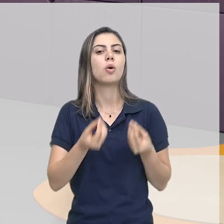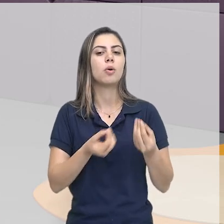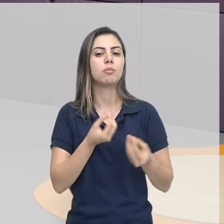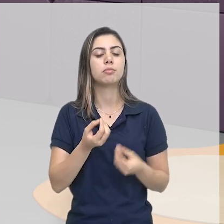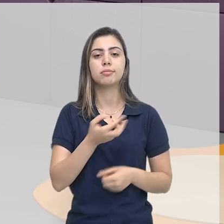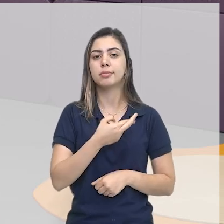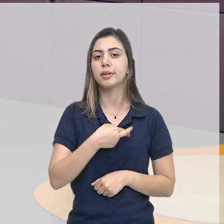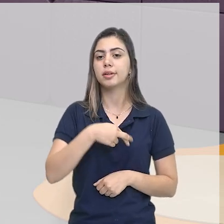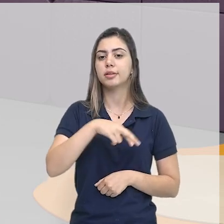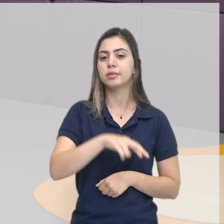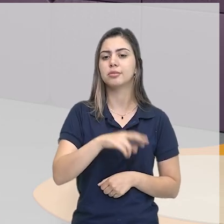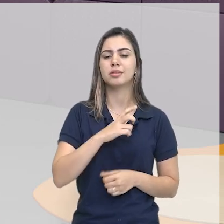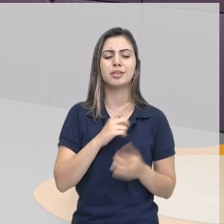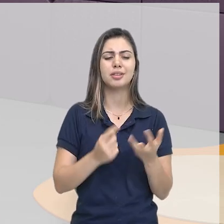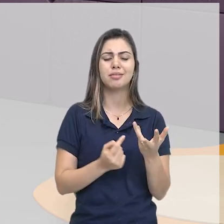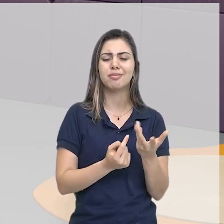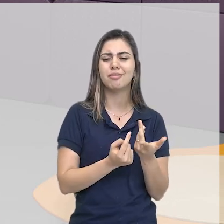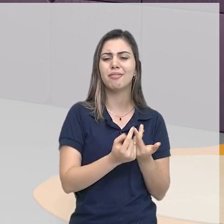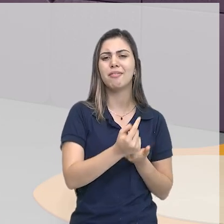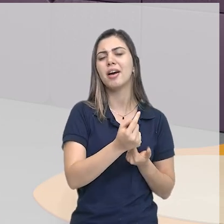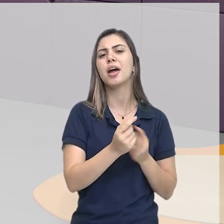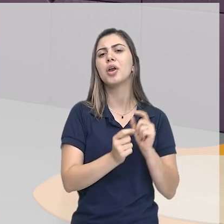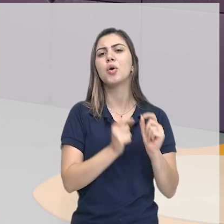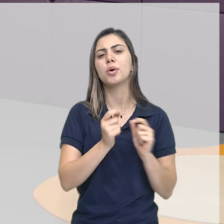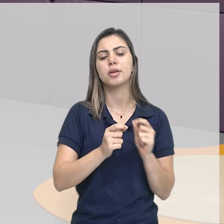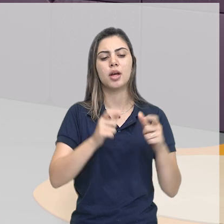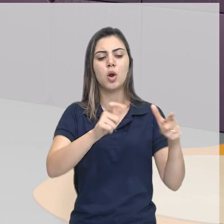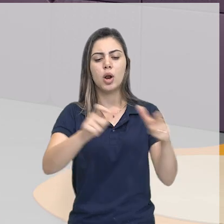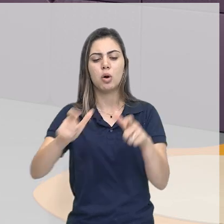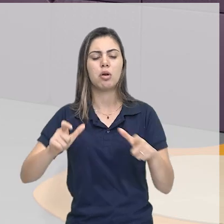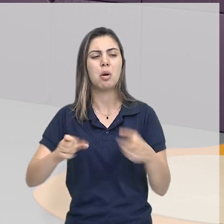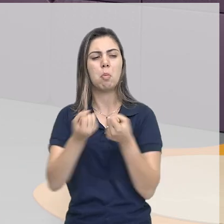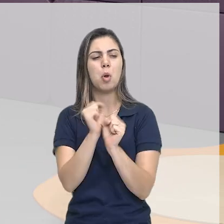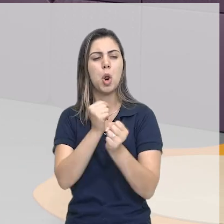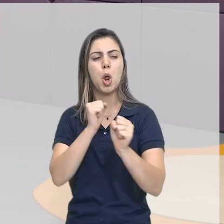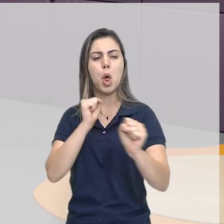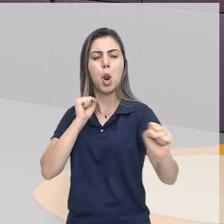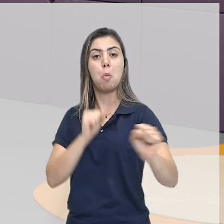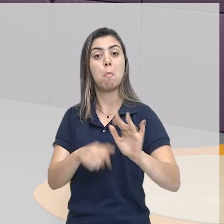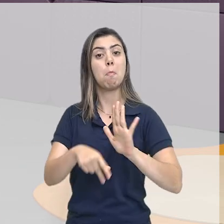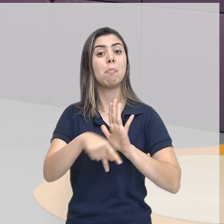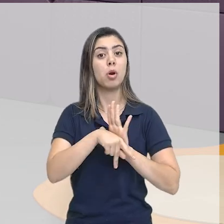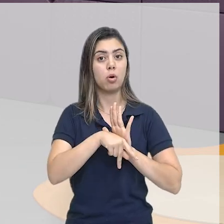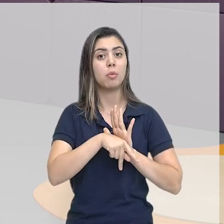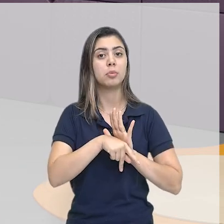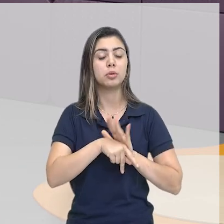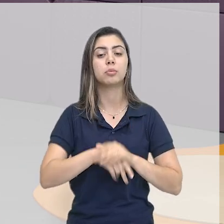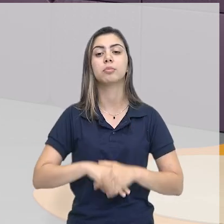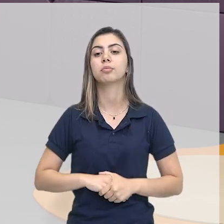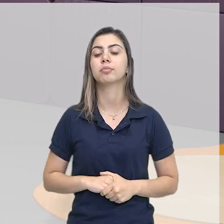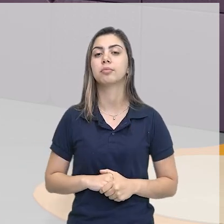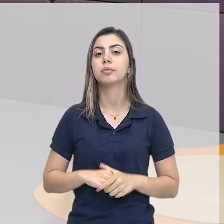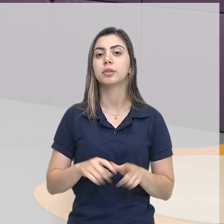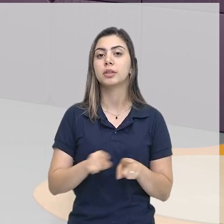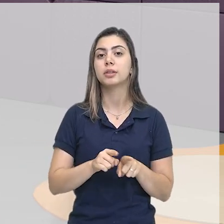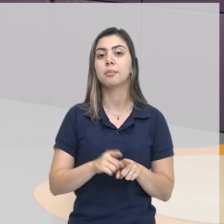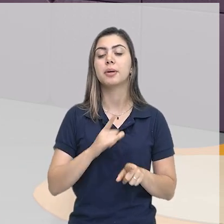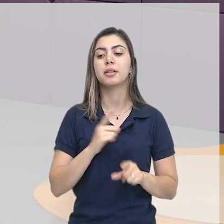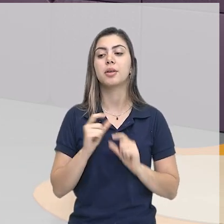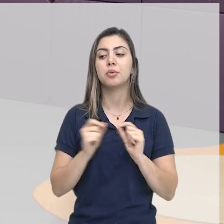possuíam vastas extensões de terras, né, ou até mesmo vários vassalos,